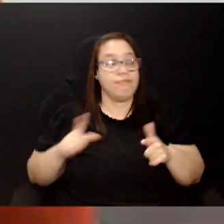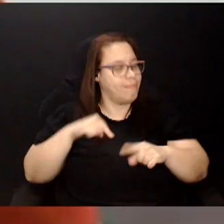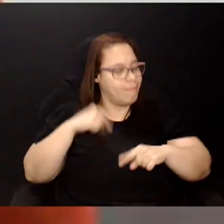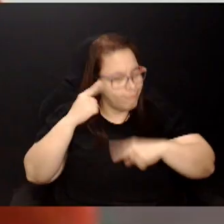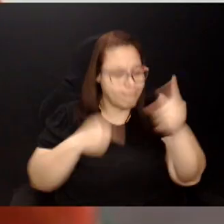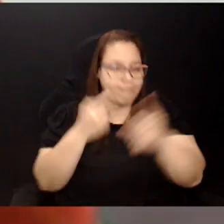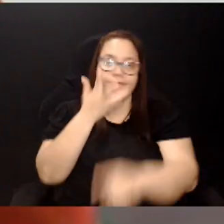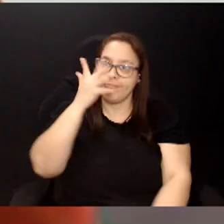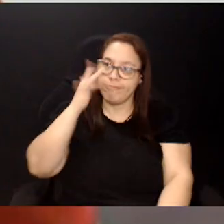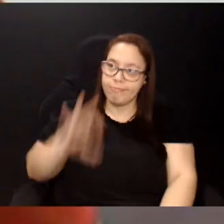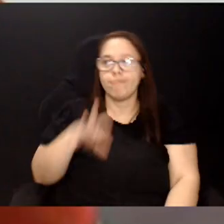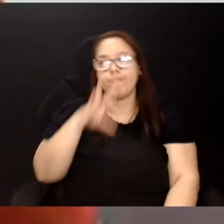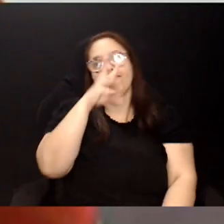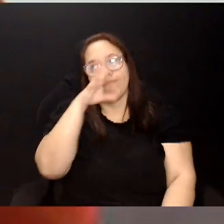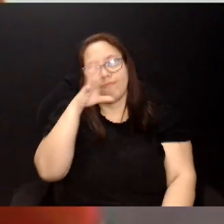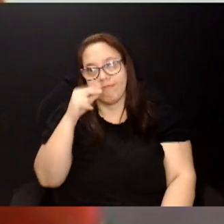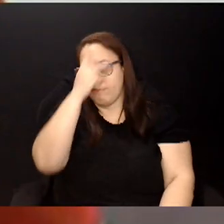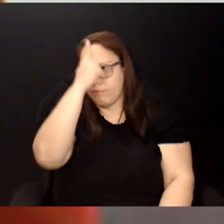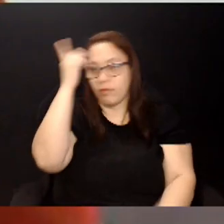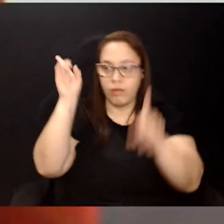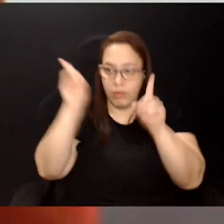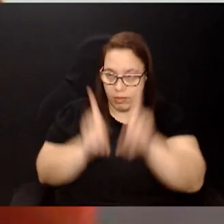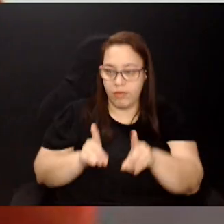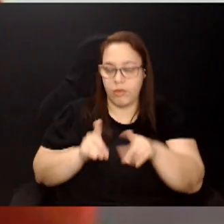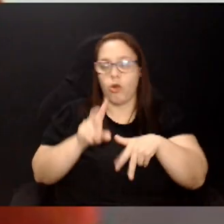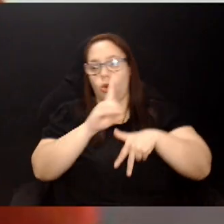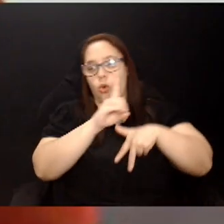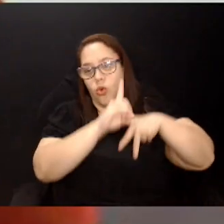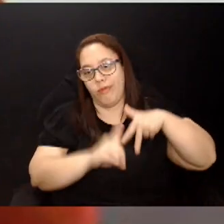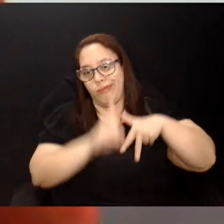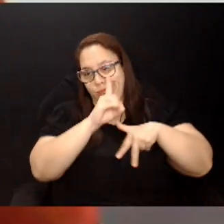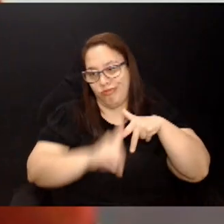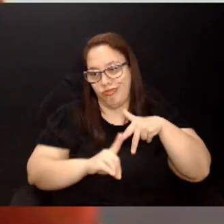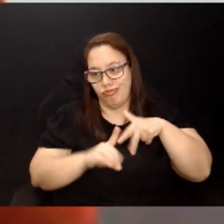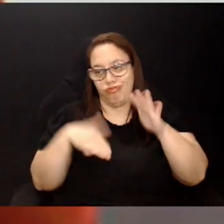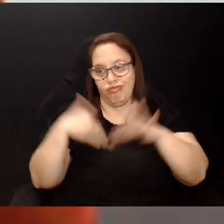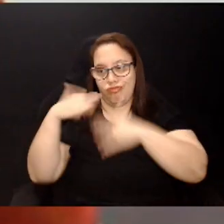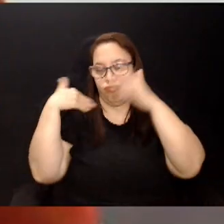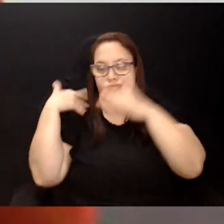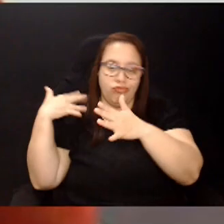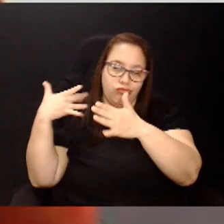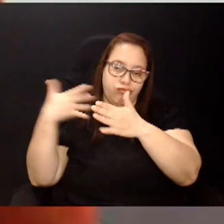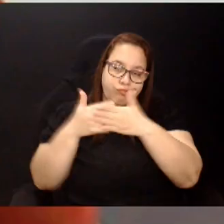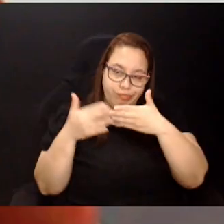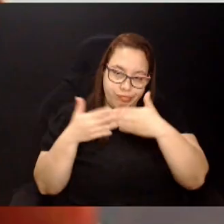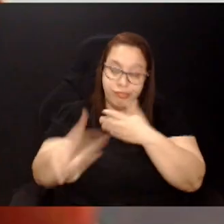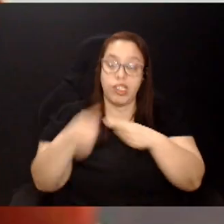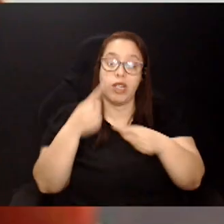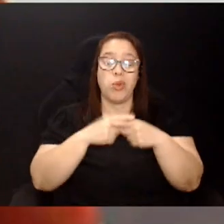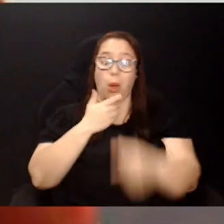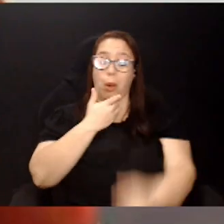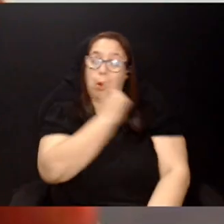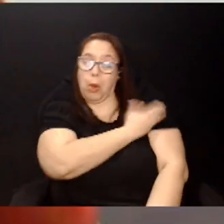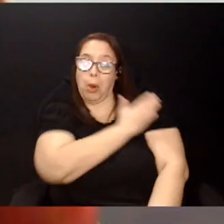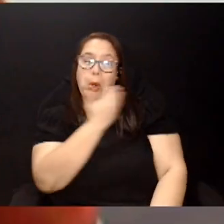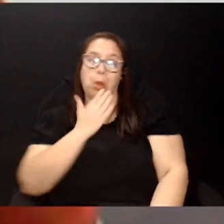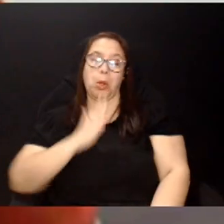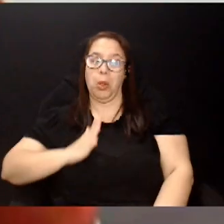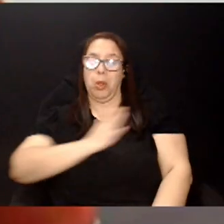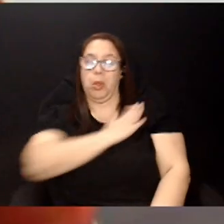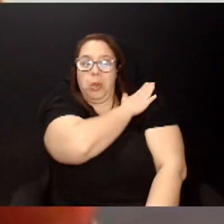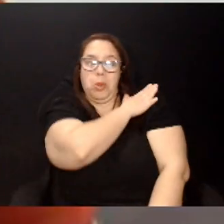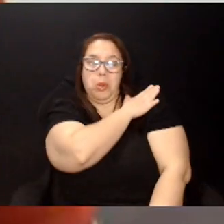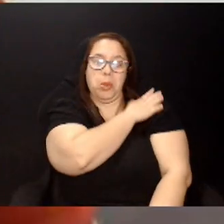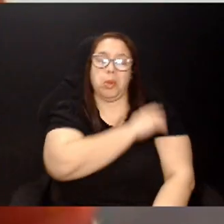que o adolescente, que a pessoa com deficiência acumula durante sua trajetória. Porque o preconceito, o capacitismo, a